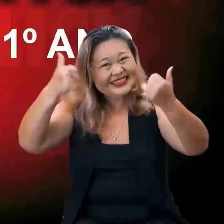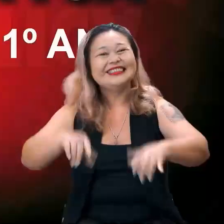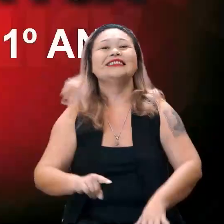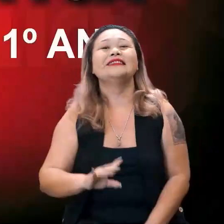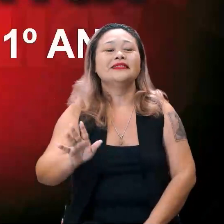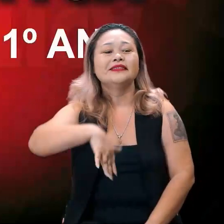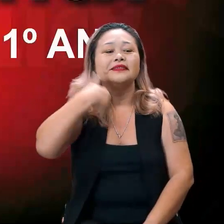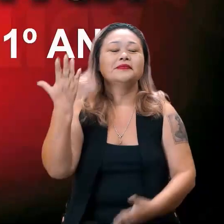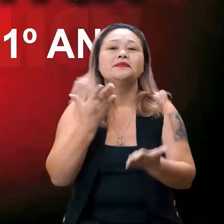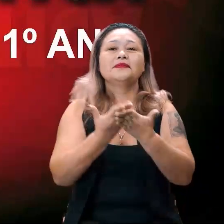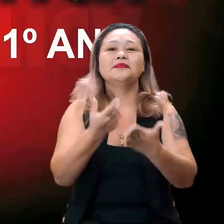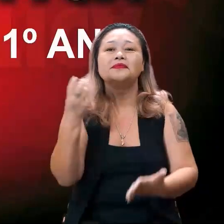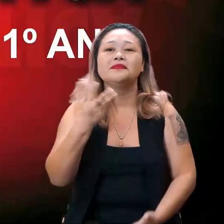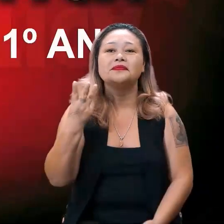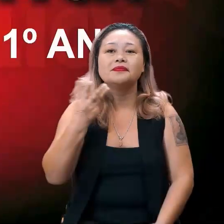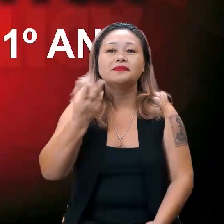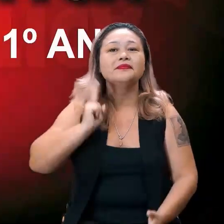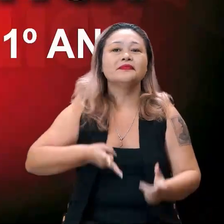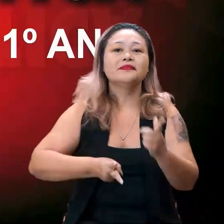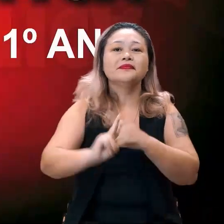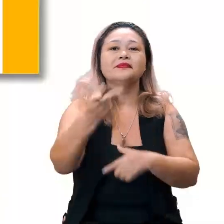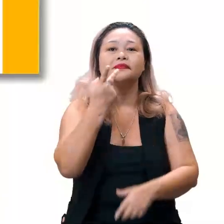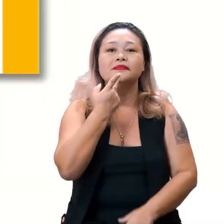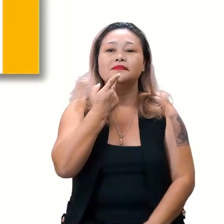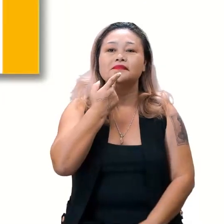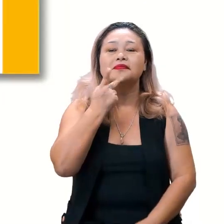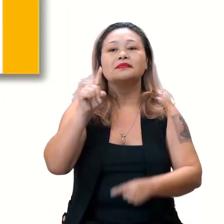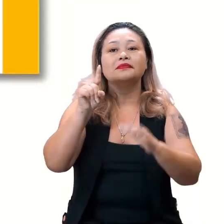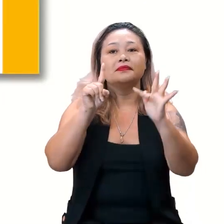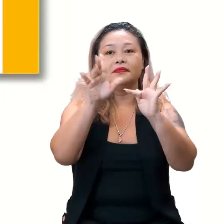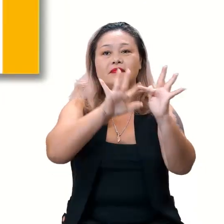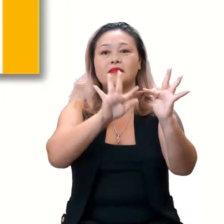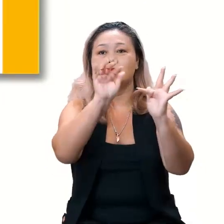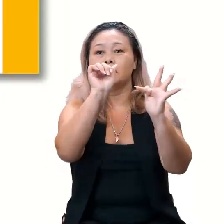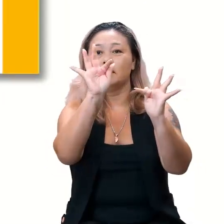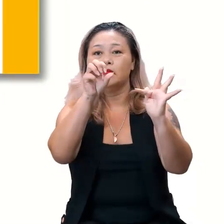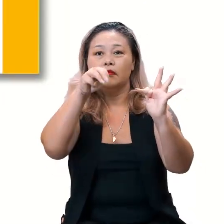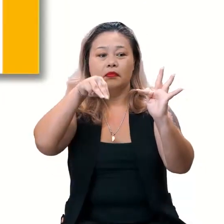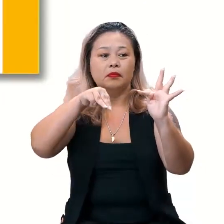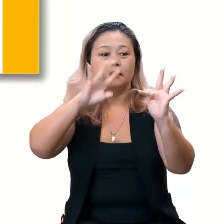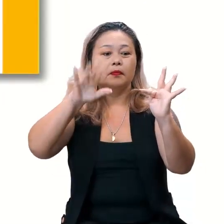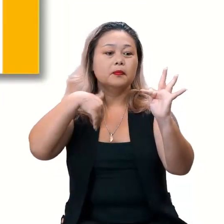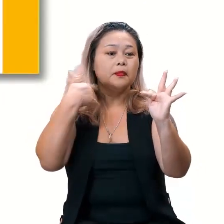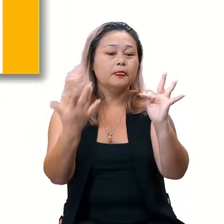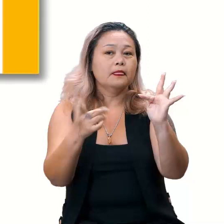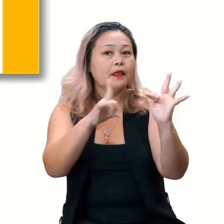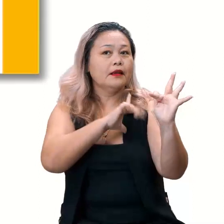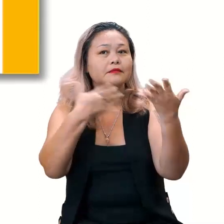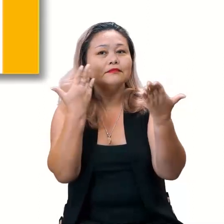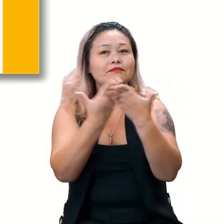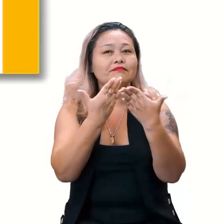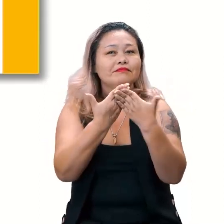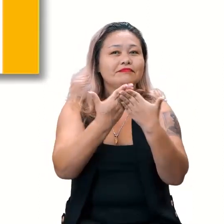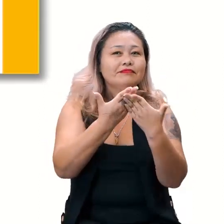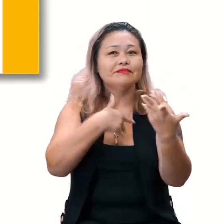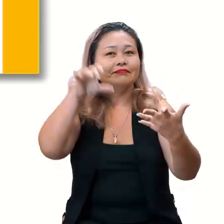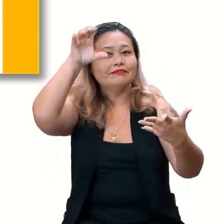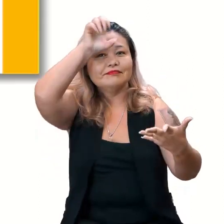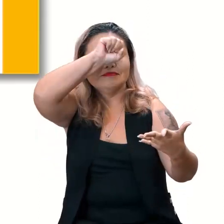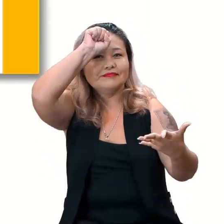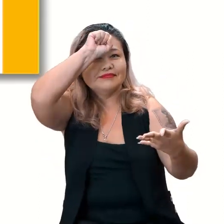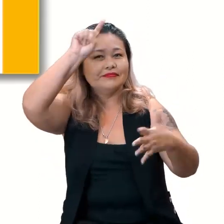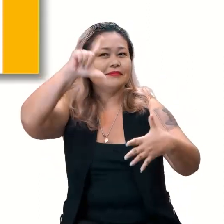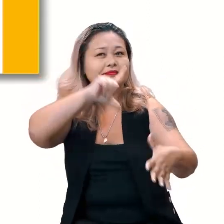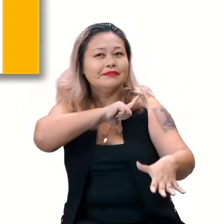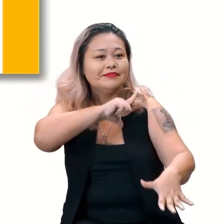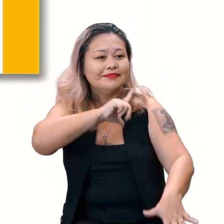aula 33, a gente vai continuar falando da função afim. Então, afim de estudar, afim de aprender, a gente